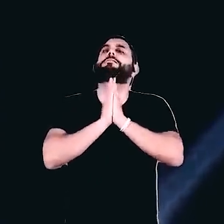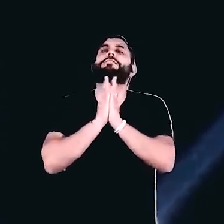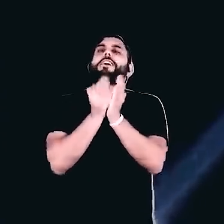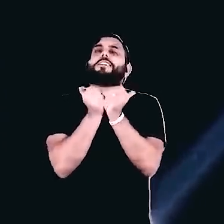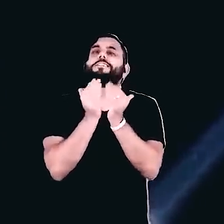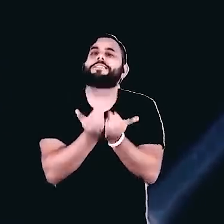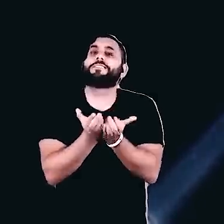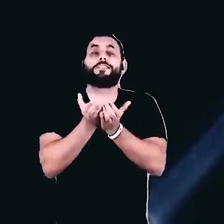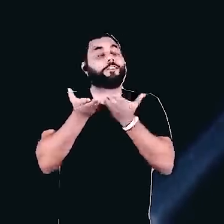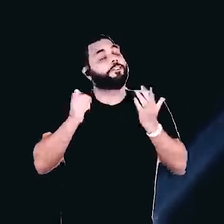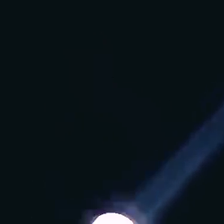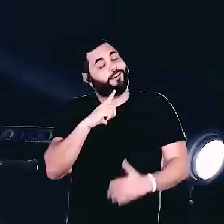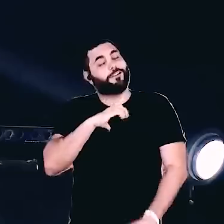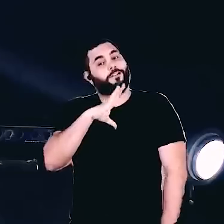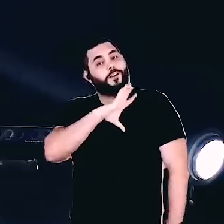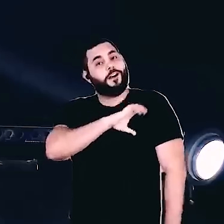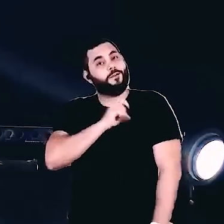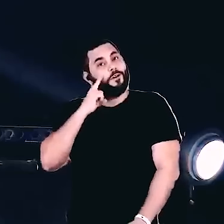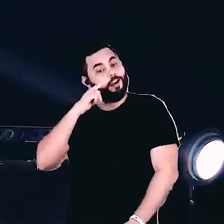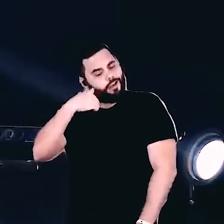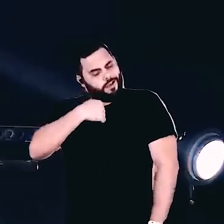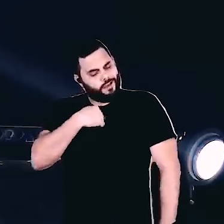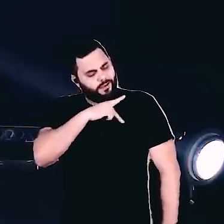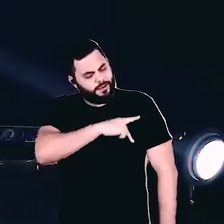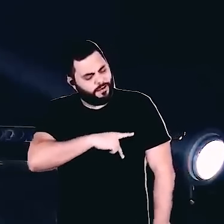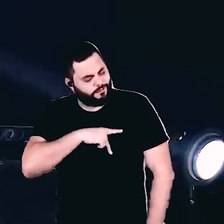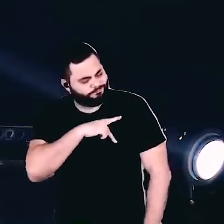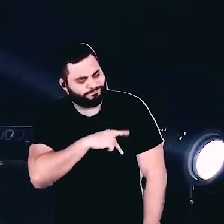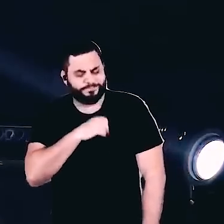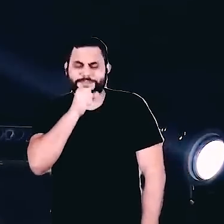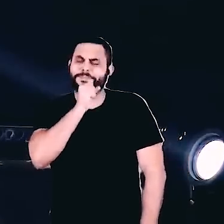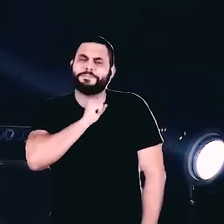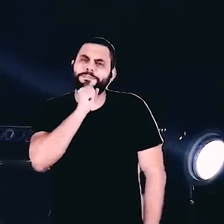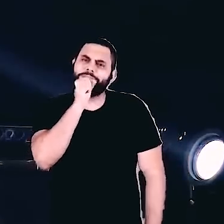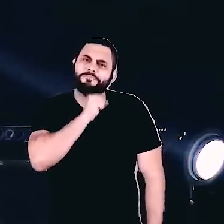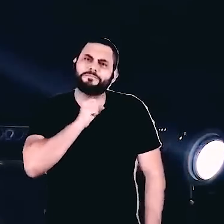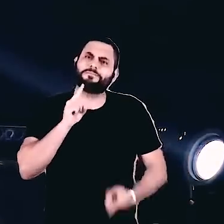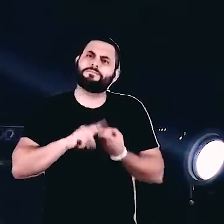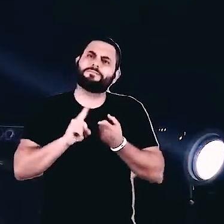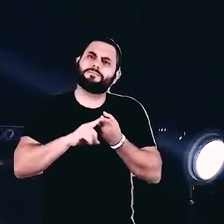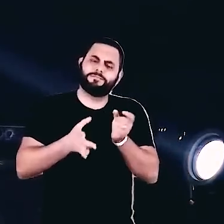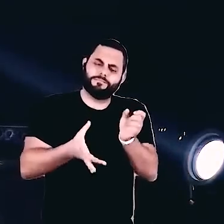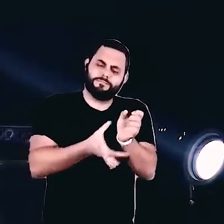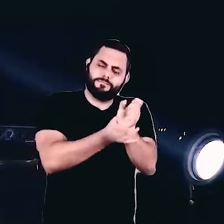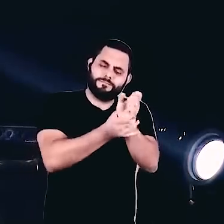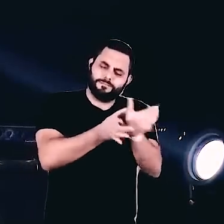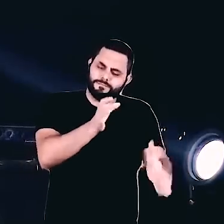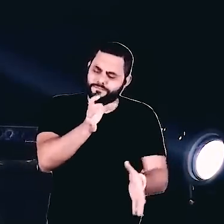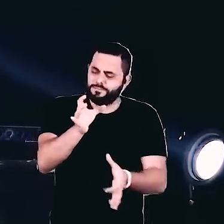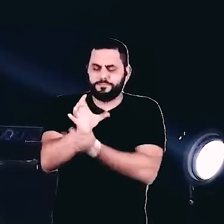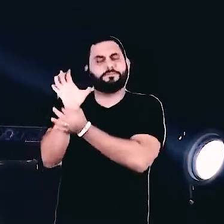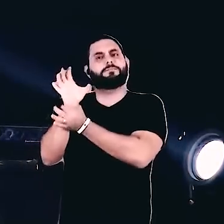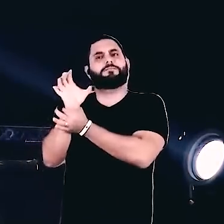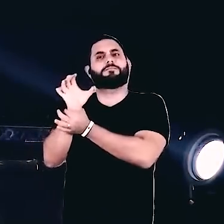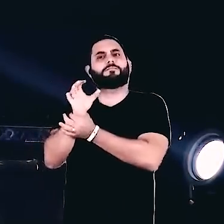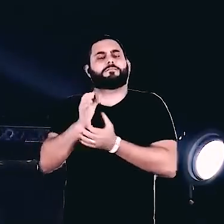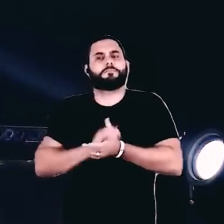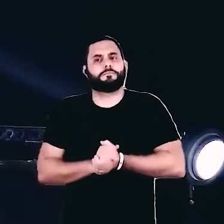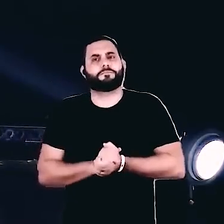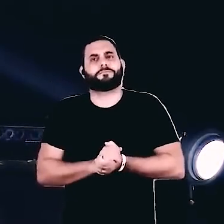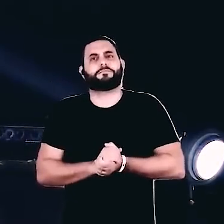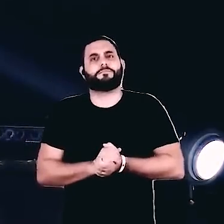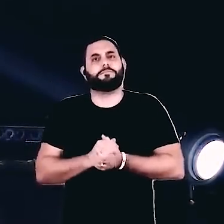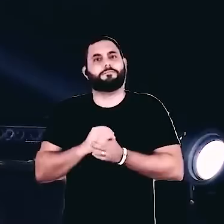com base no amor. Eu, Paulo, já velho e agora também prisioneiro, fala comigo, prisioneiro